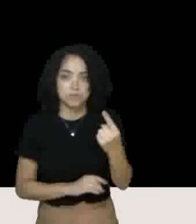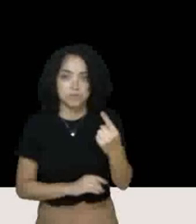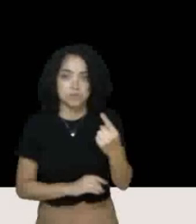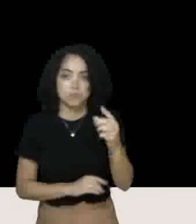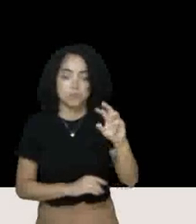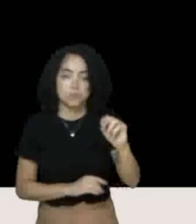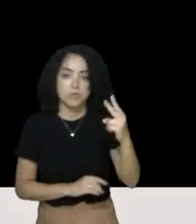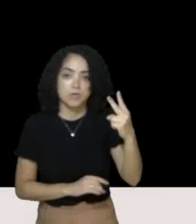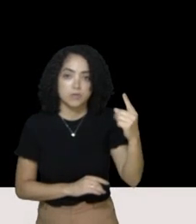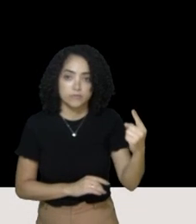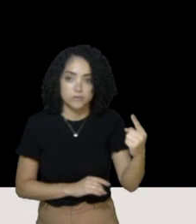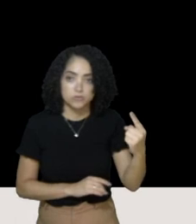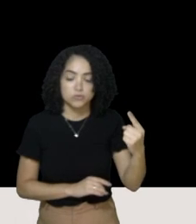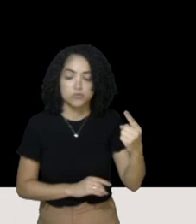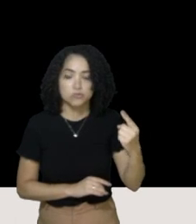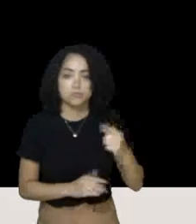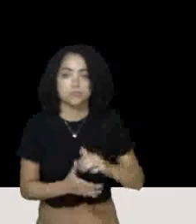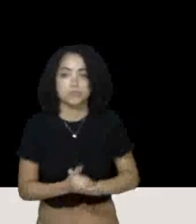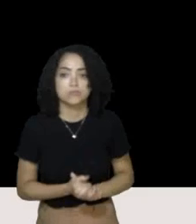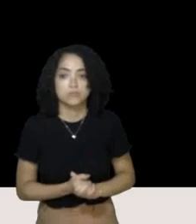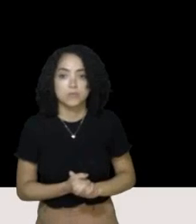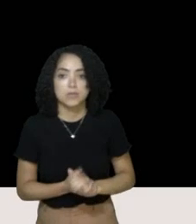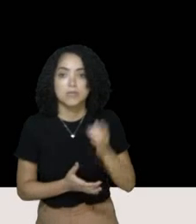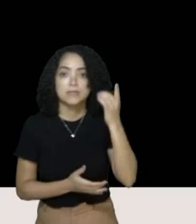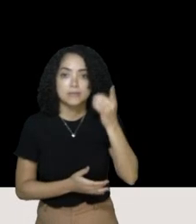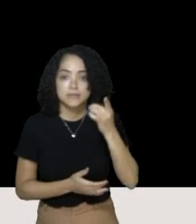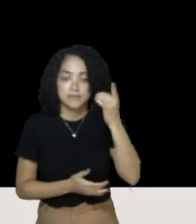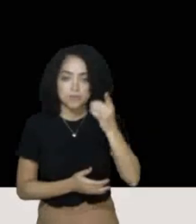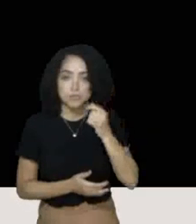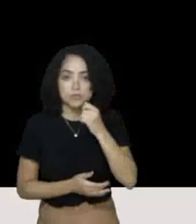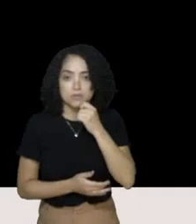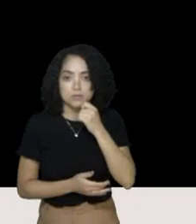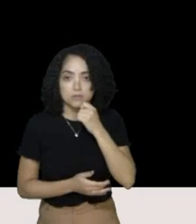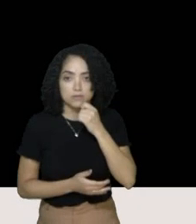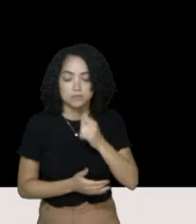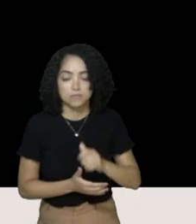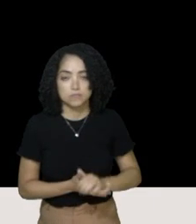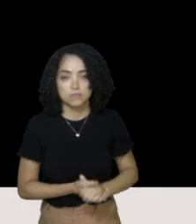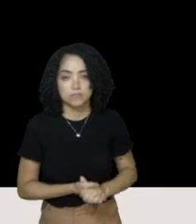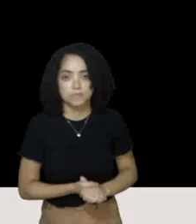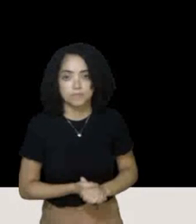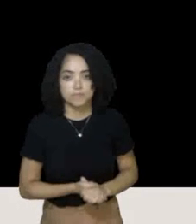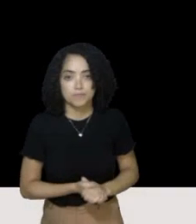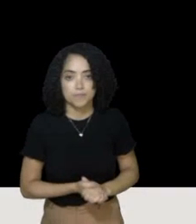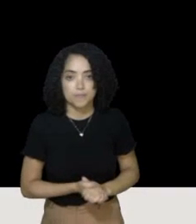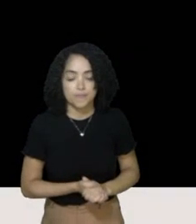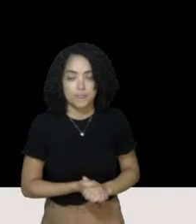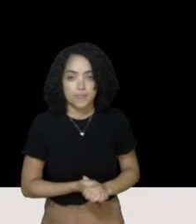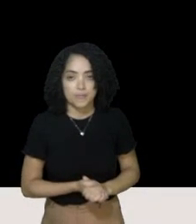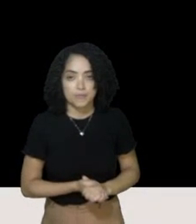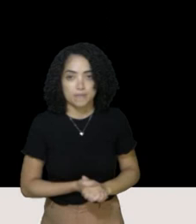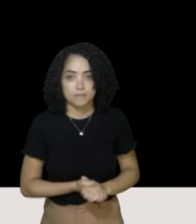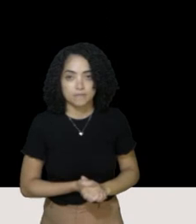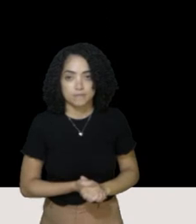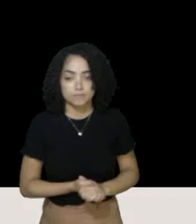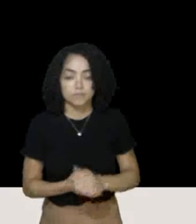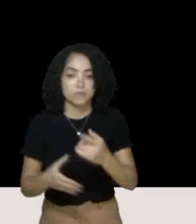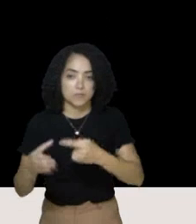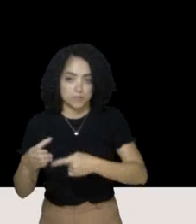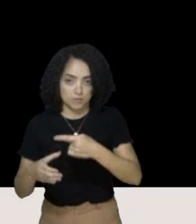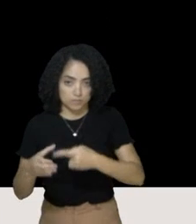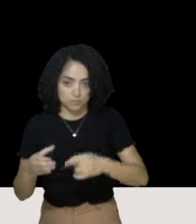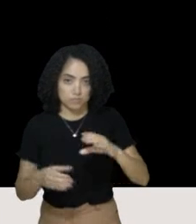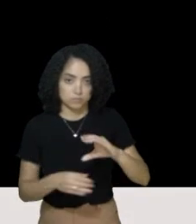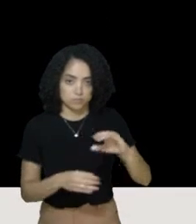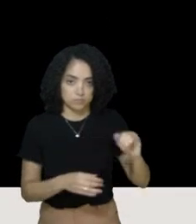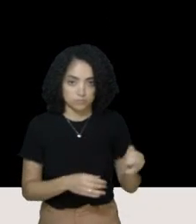051/21, de autoria da deputada Ana Campagnolo. É parecer da Comissão de